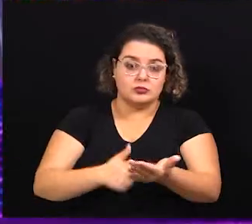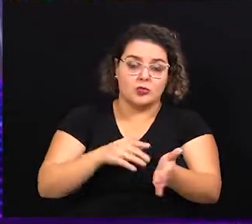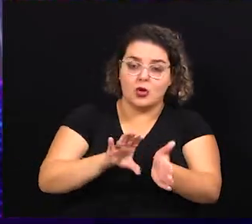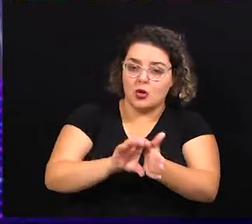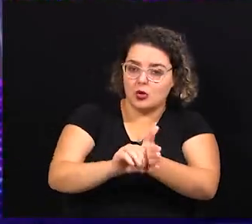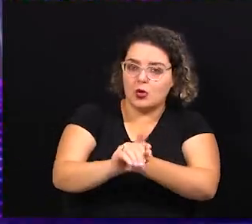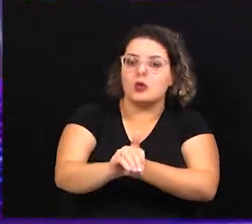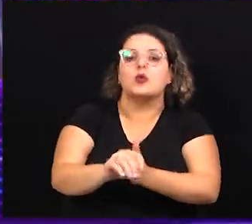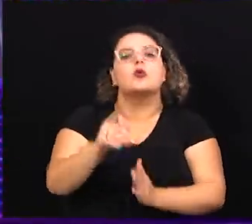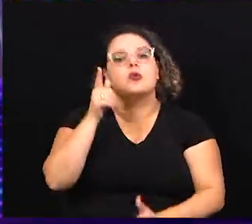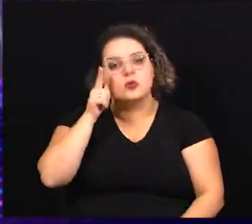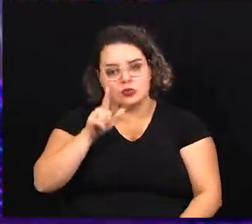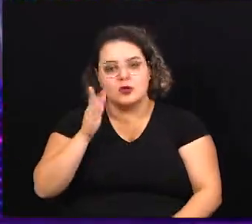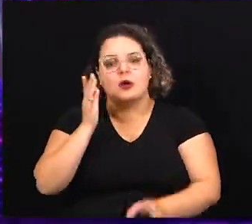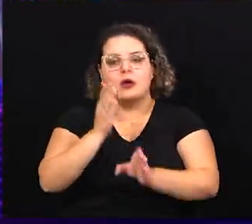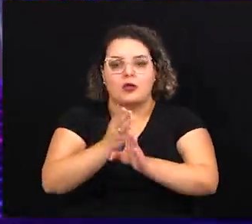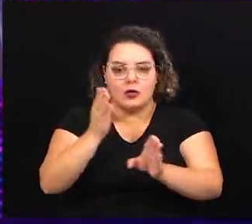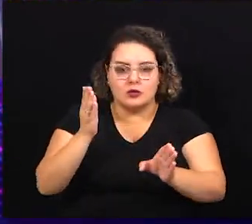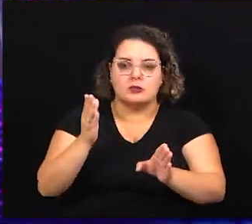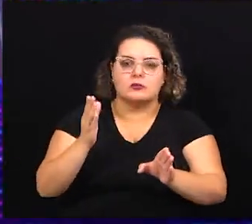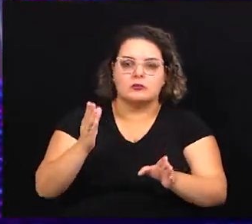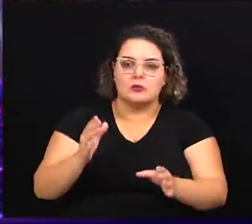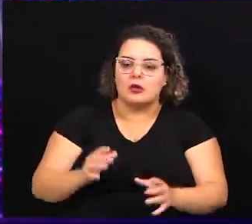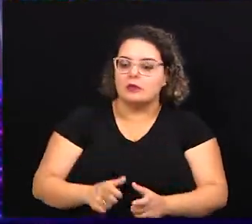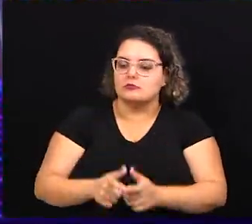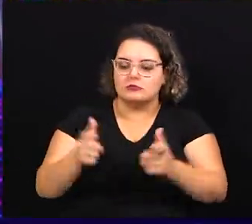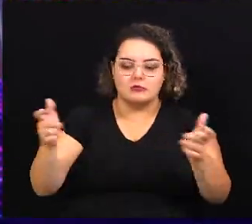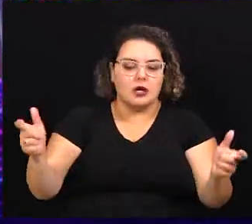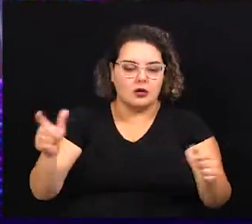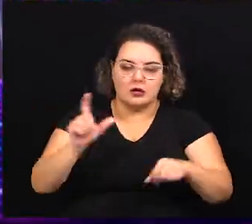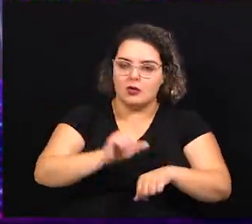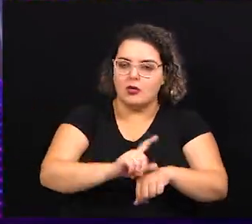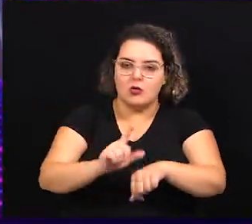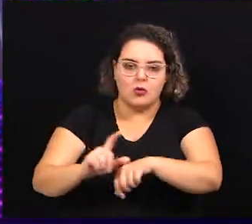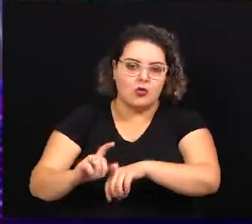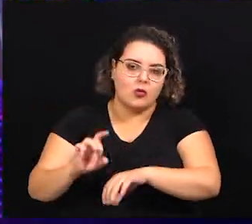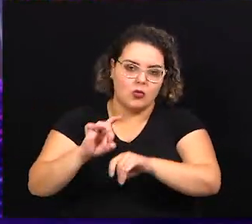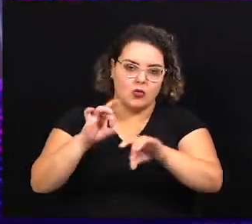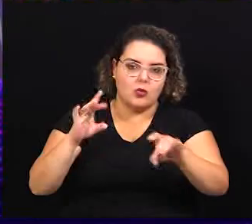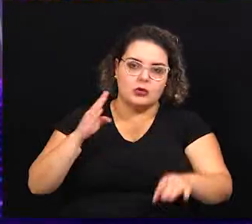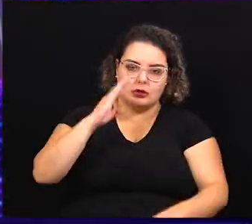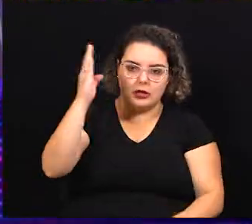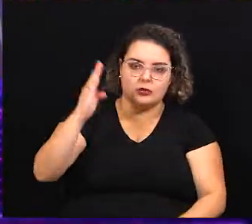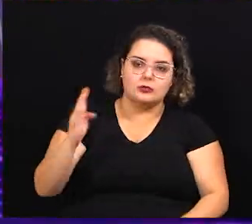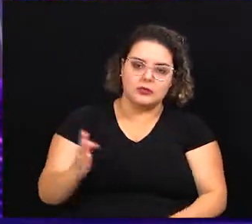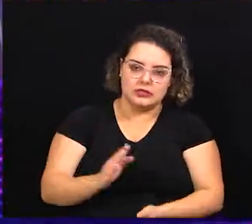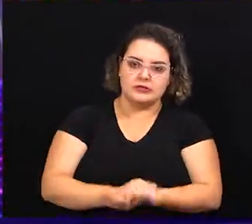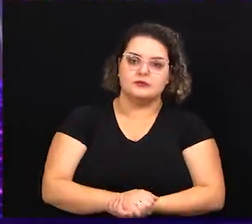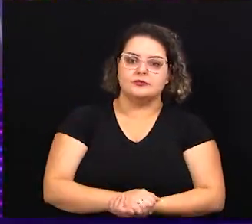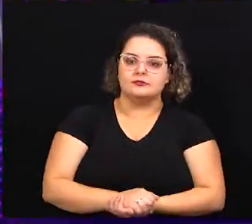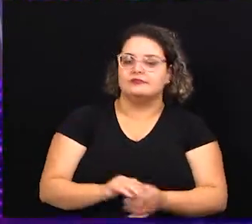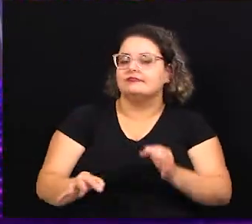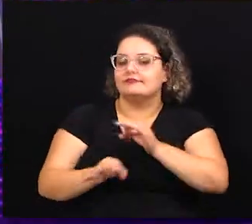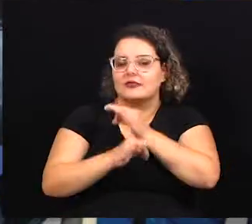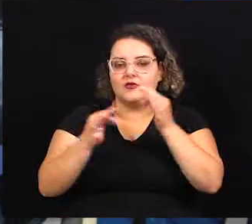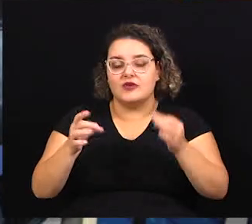minha obra no Google, consegue encontrar que ele está disponível em quase todas as lojas online do